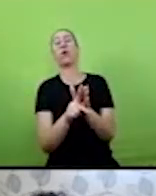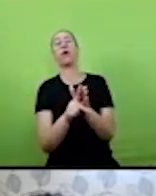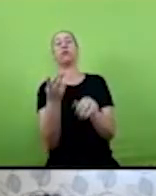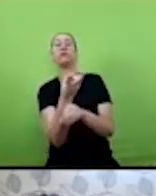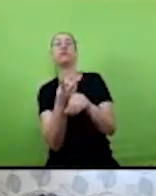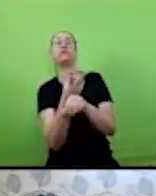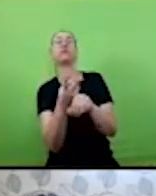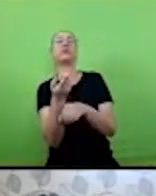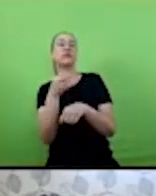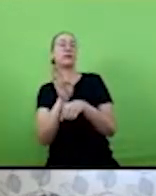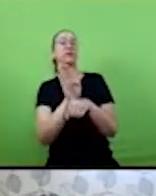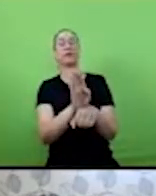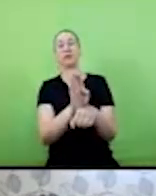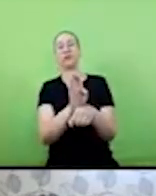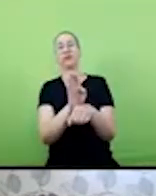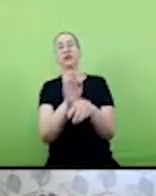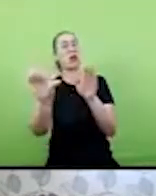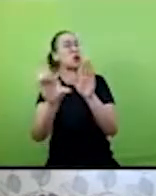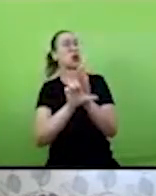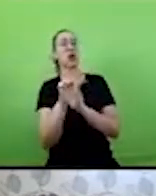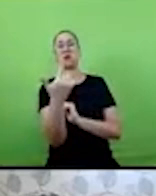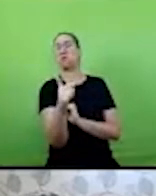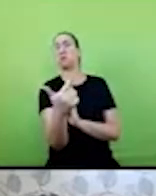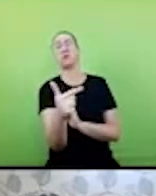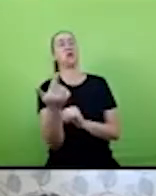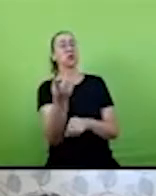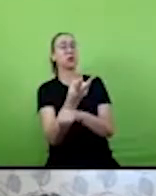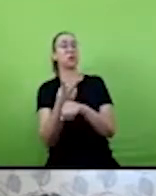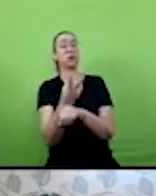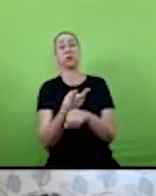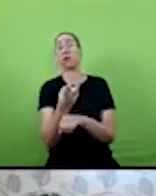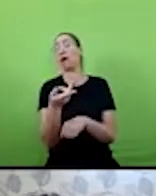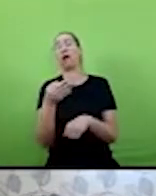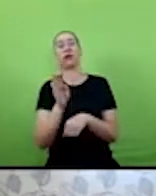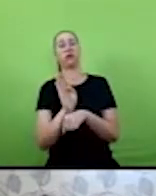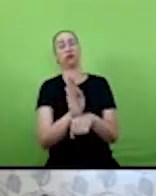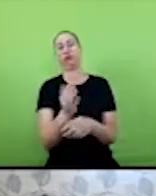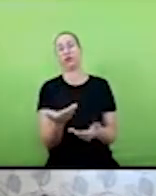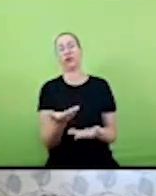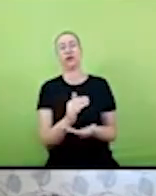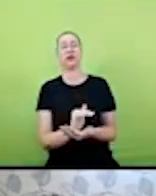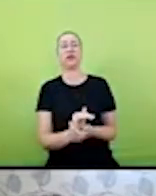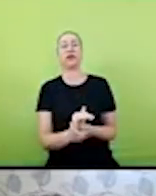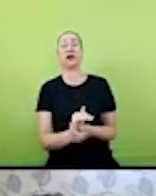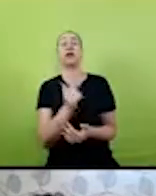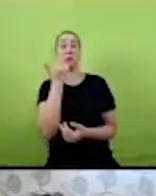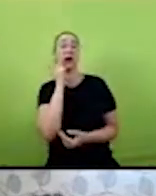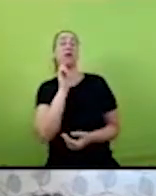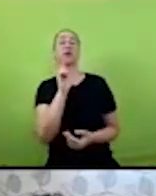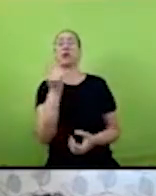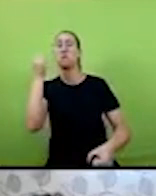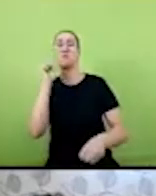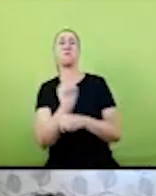existiam serviços para que ela procurasse e conseguisse romper, né, com essa violência.